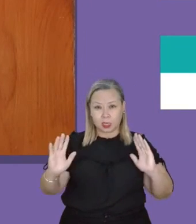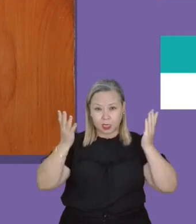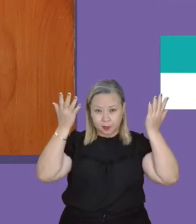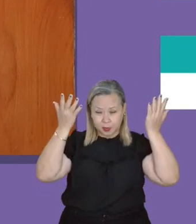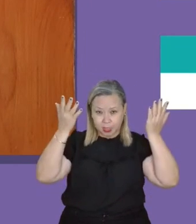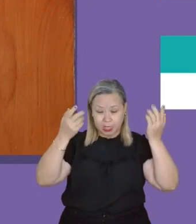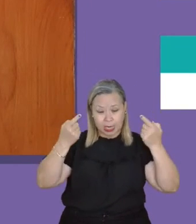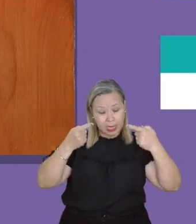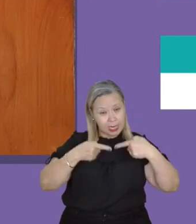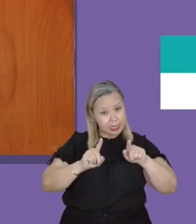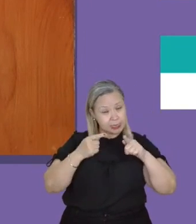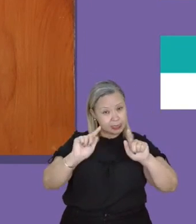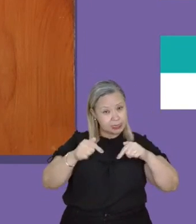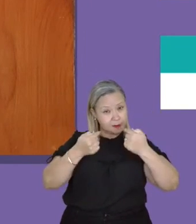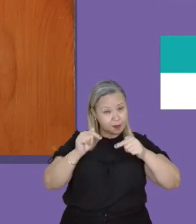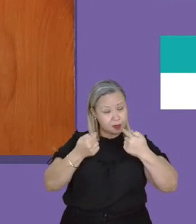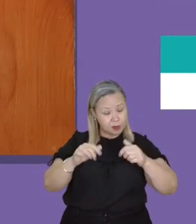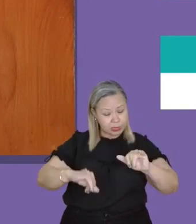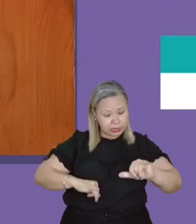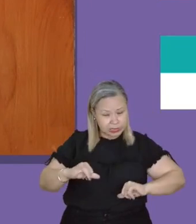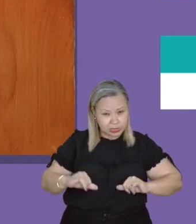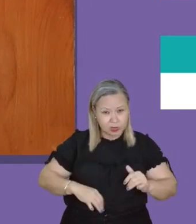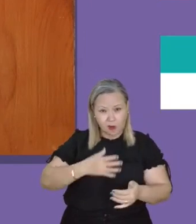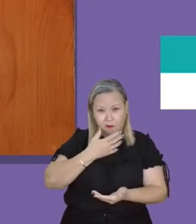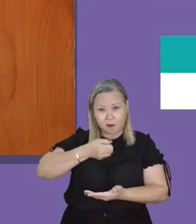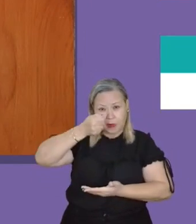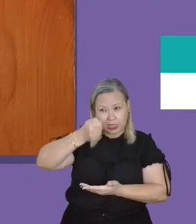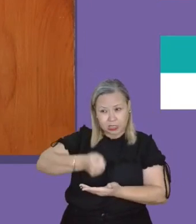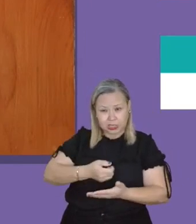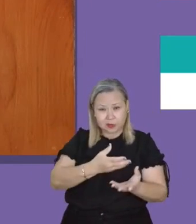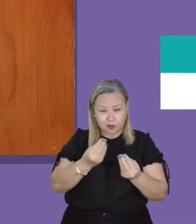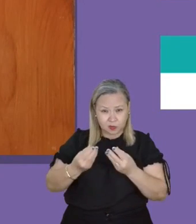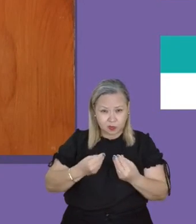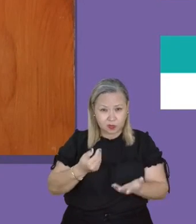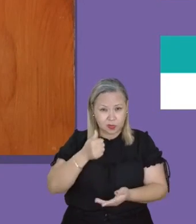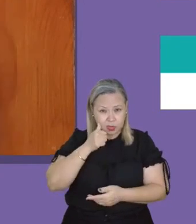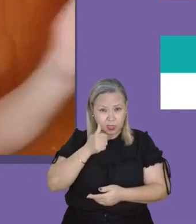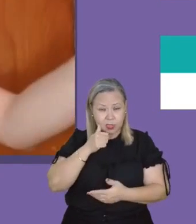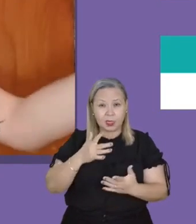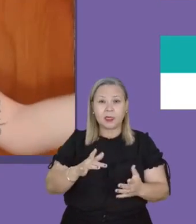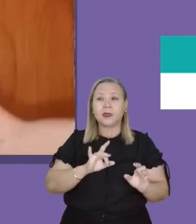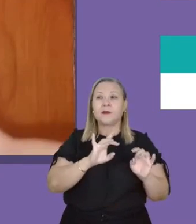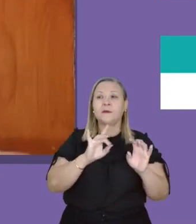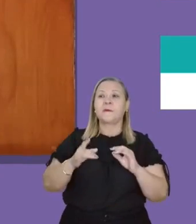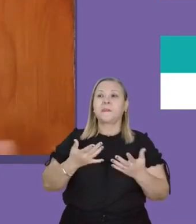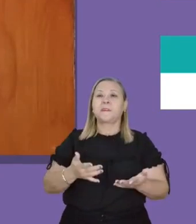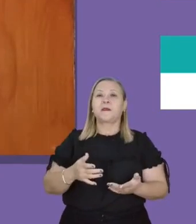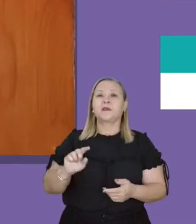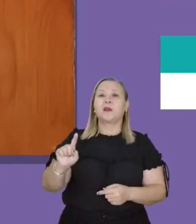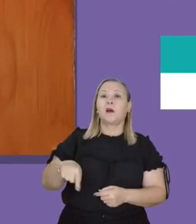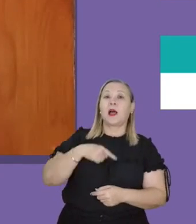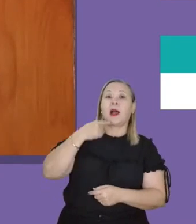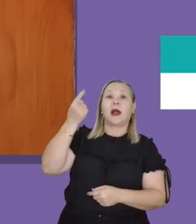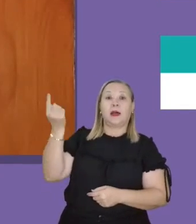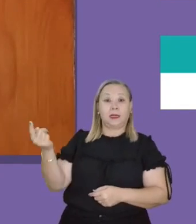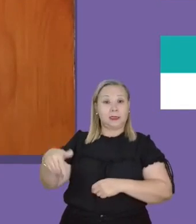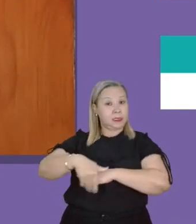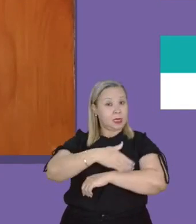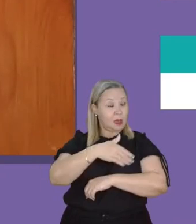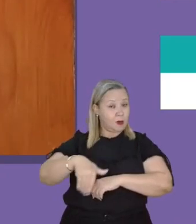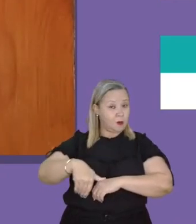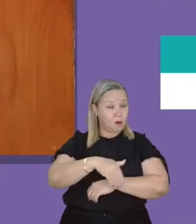desafiador. A gente sofre machismo, sim, né? Inclusive não só de fora, né? Não só na rua,